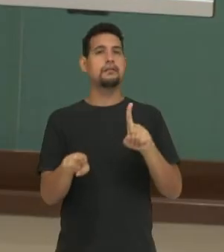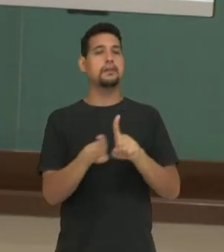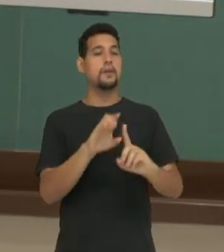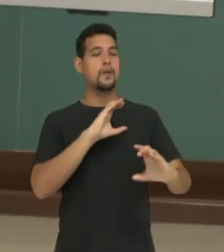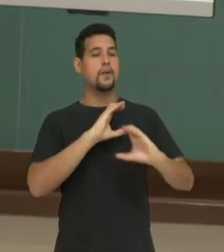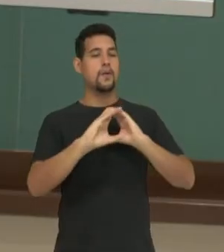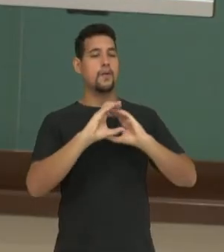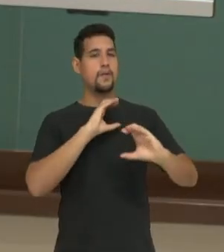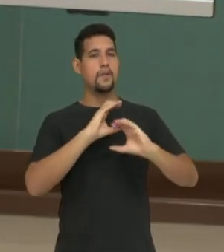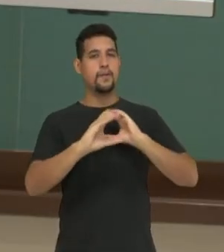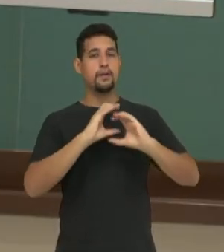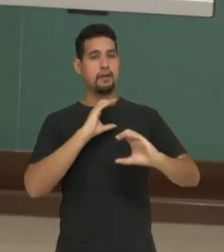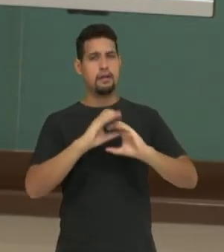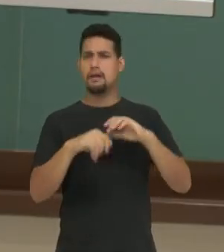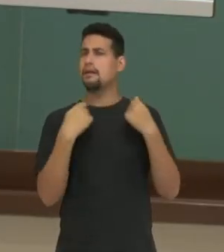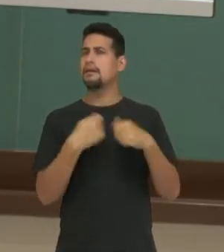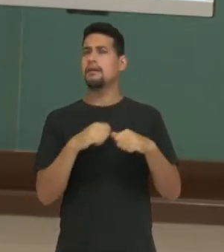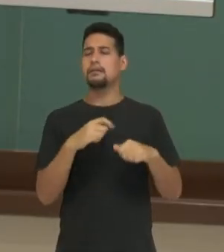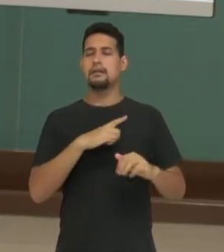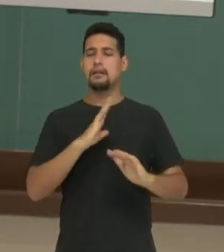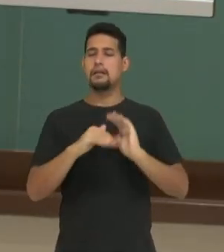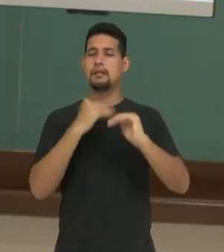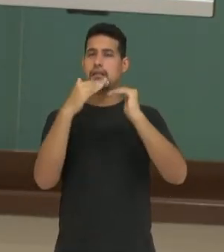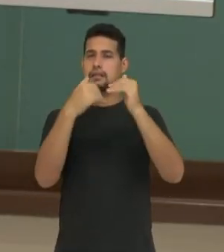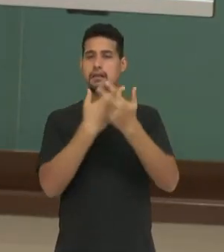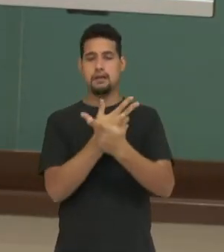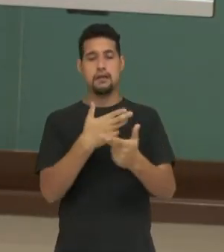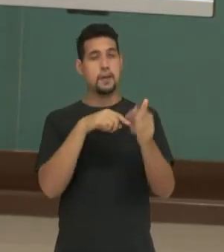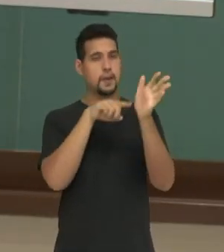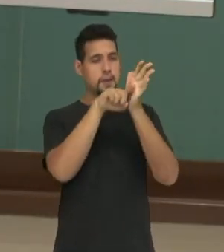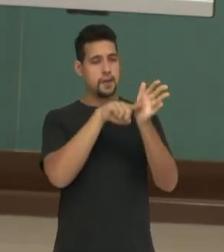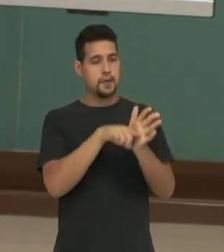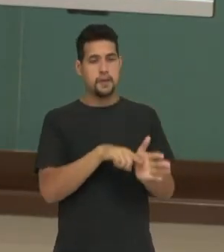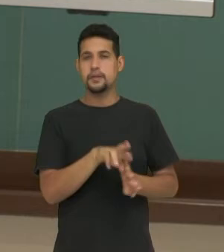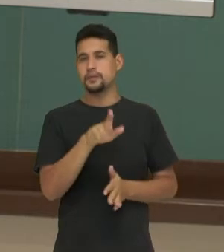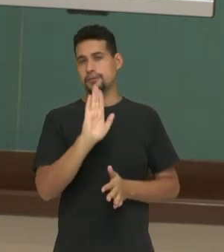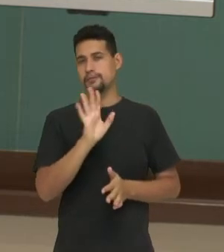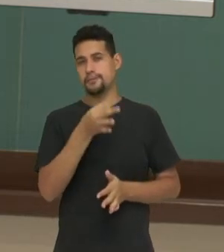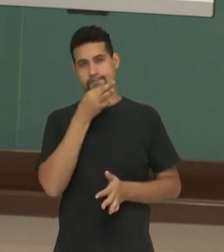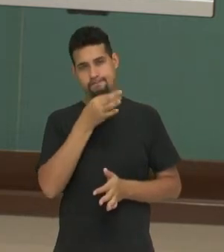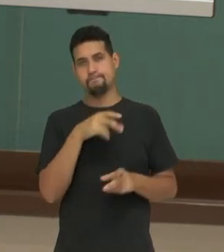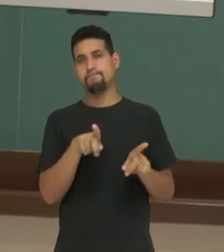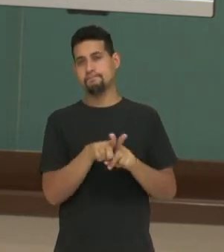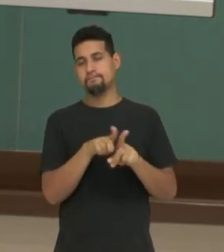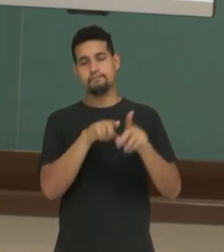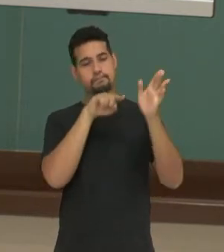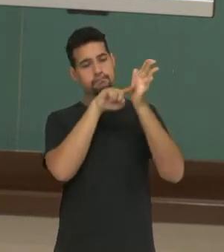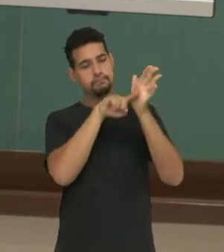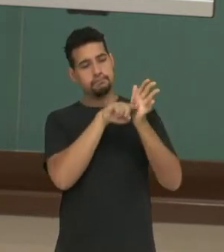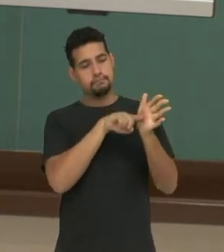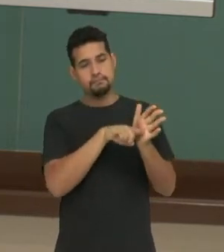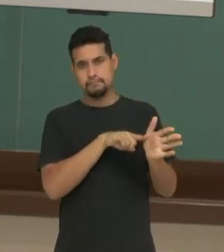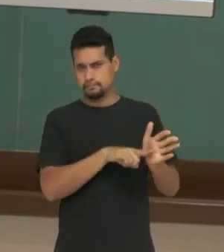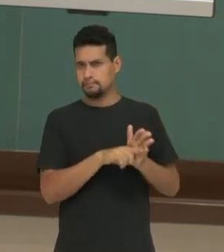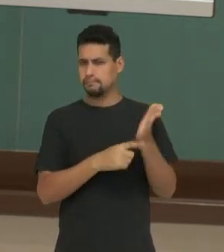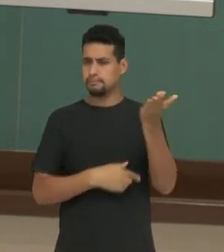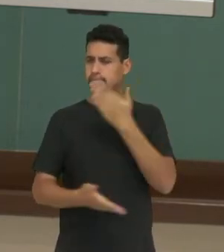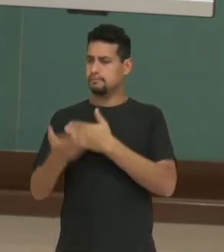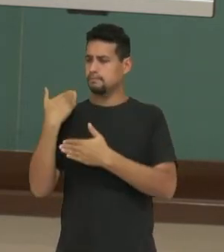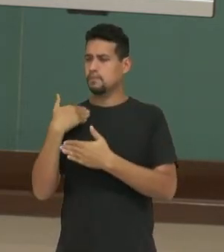daí o desenvolvimento tem que ocorrer baseando-se em pesquisas, conforme a gente já sugeriu, né? Pesquisas